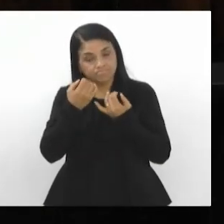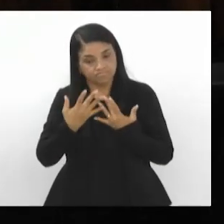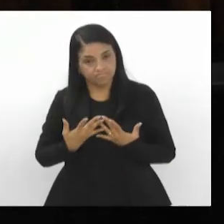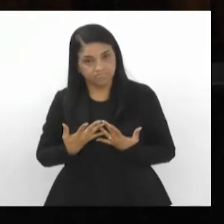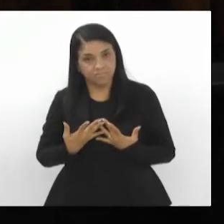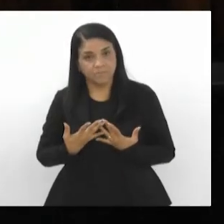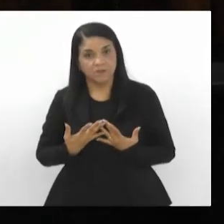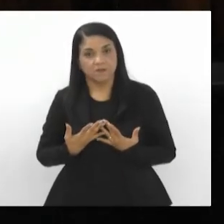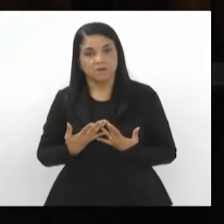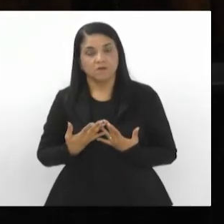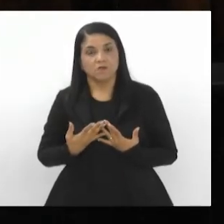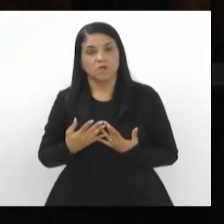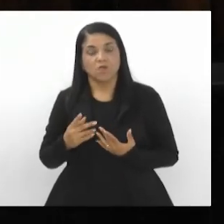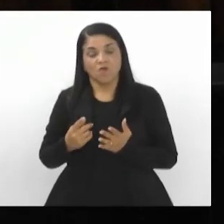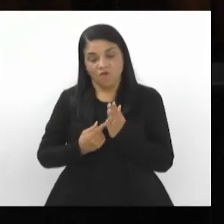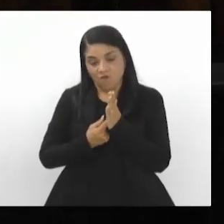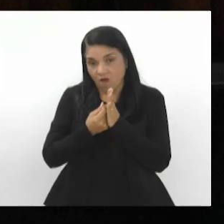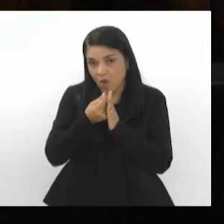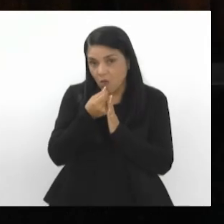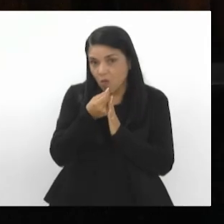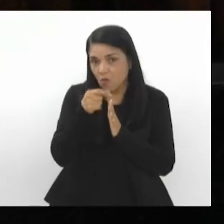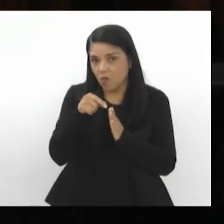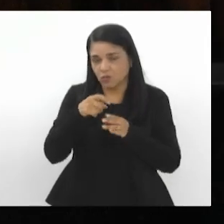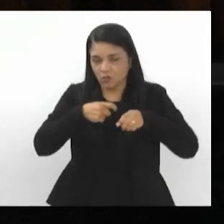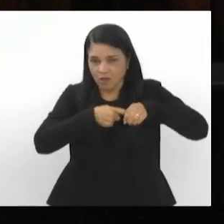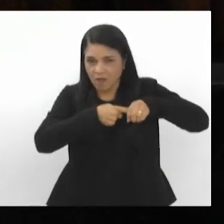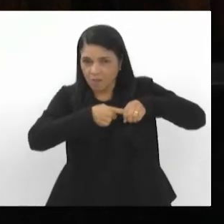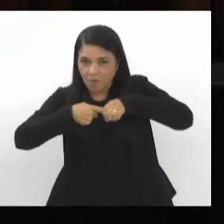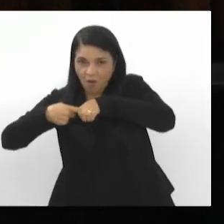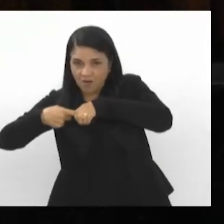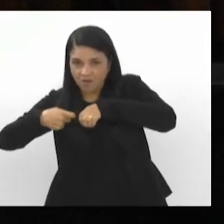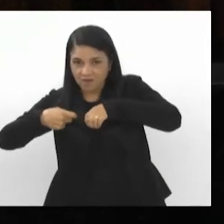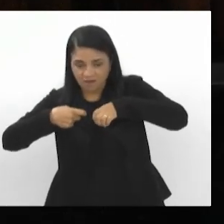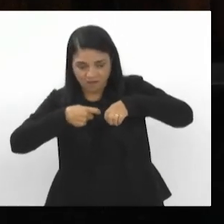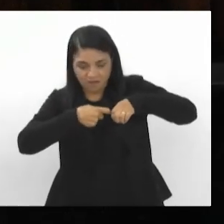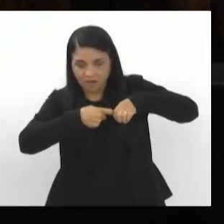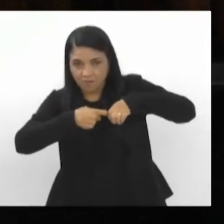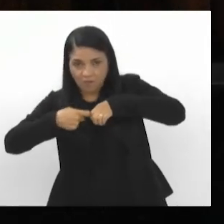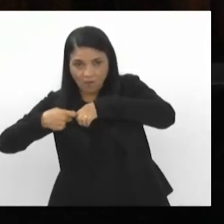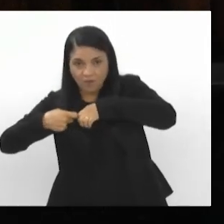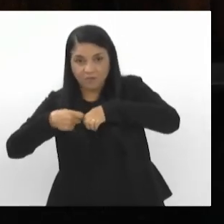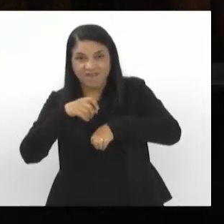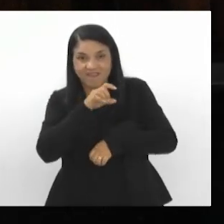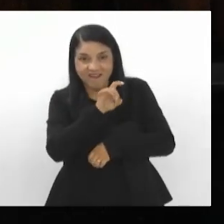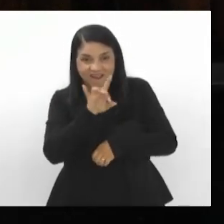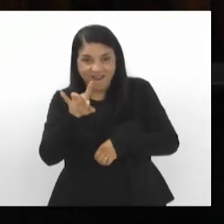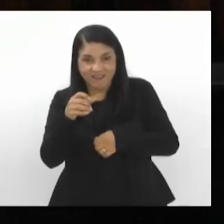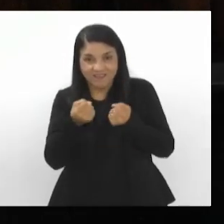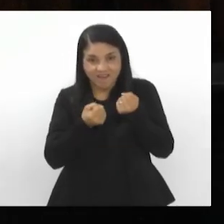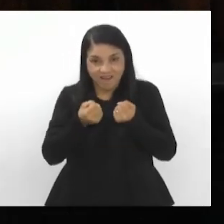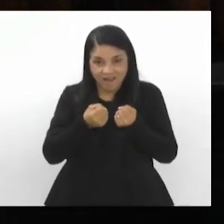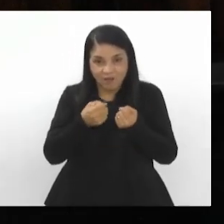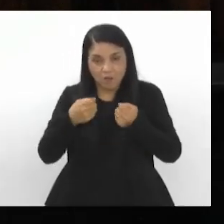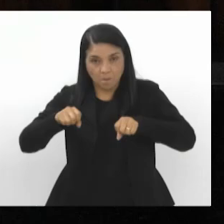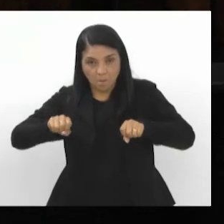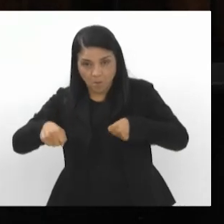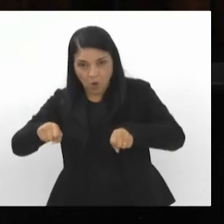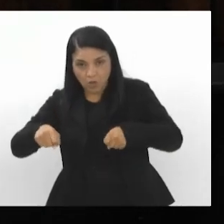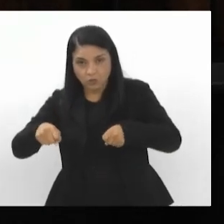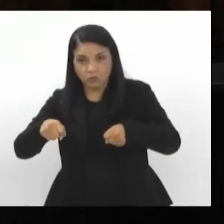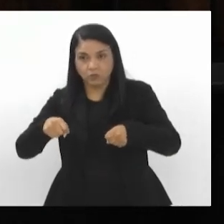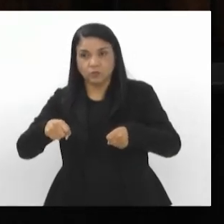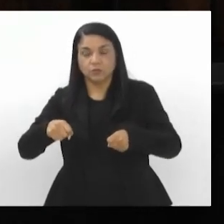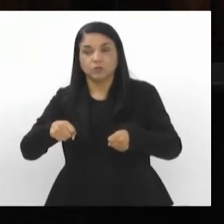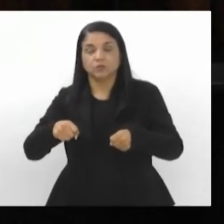valor do reboque, engraçado, por cada veículo, eles colocam dentro daquela prancha, né,